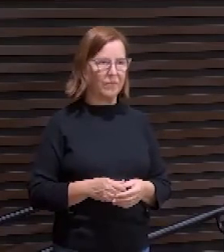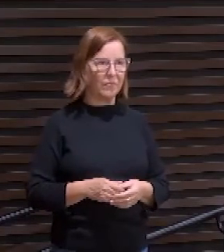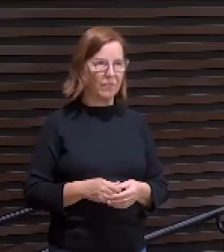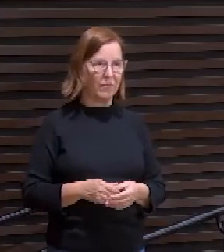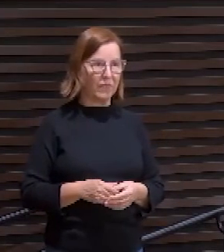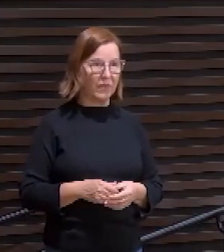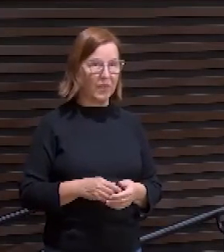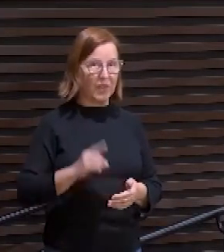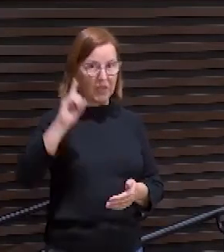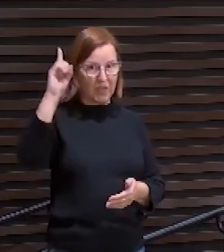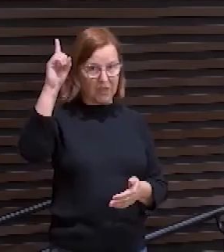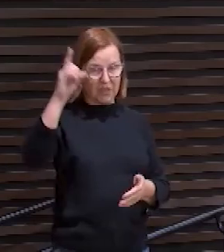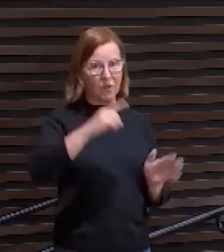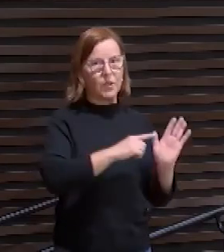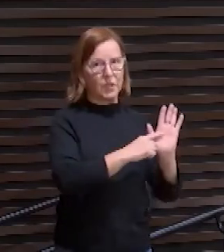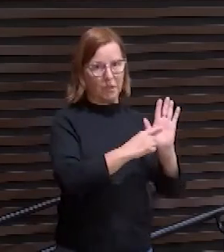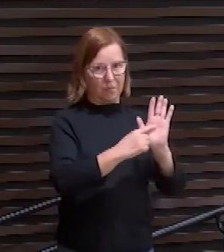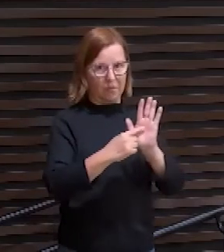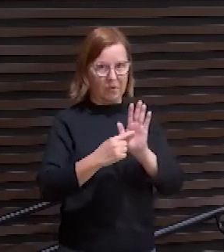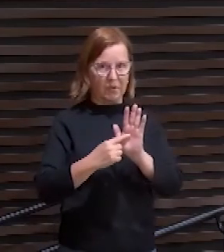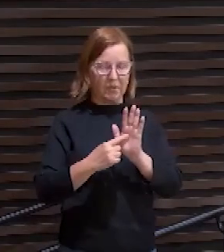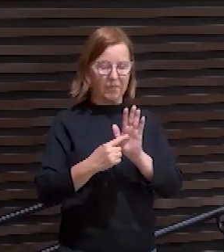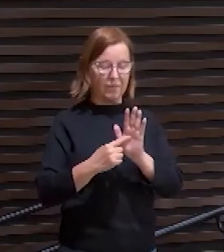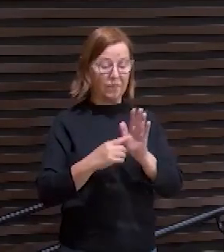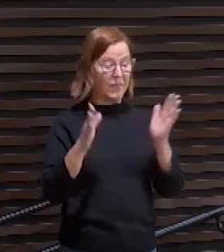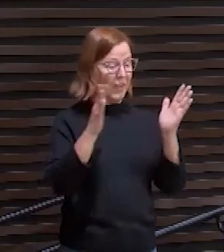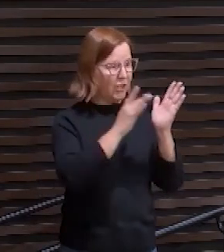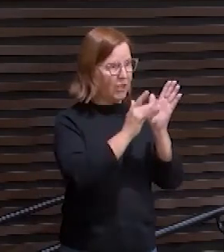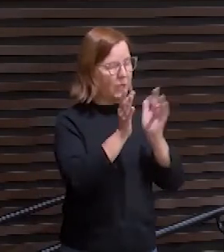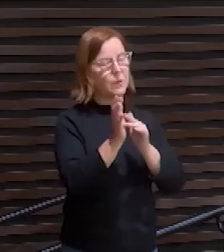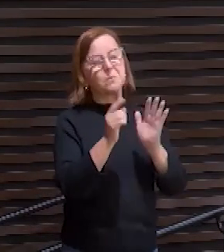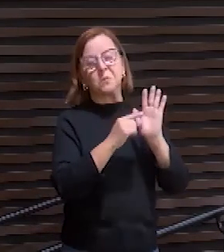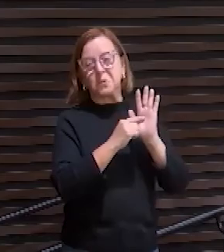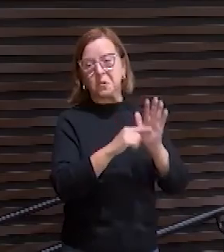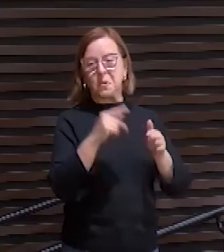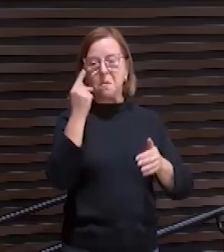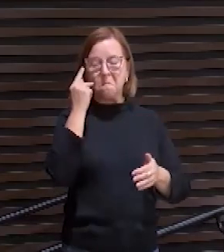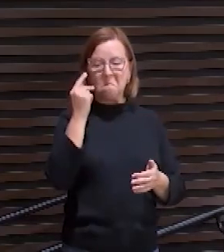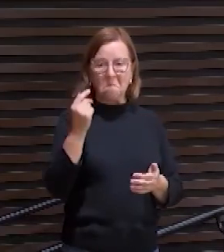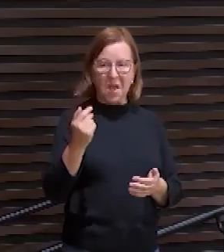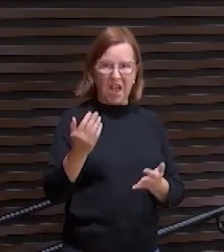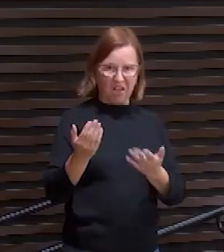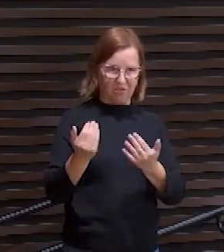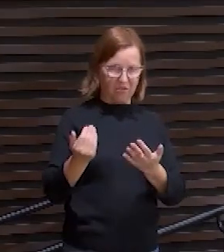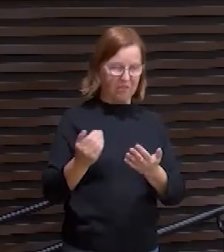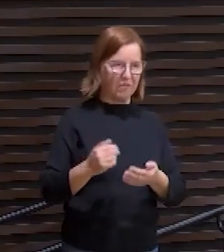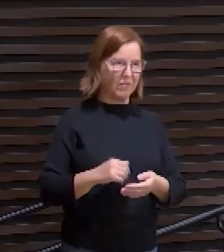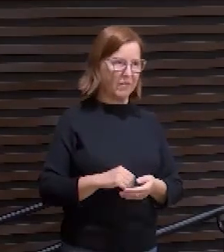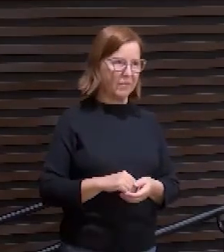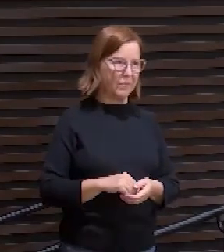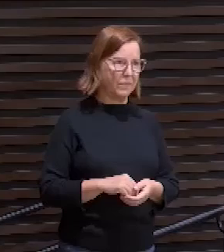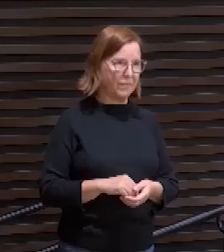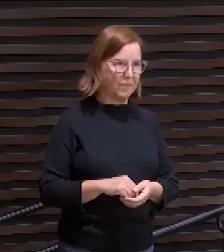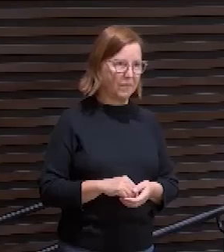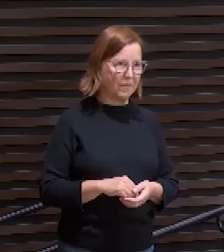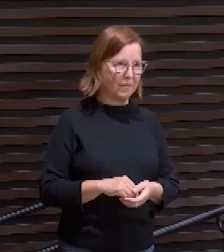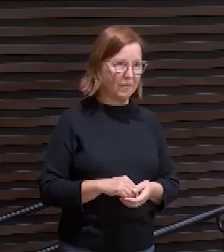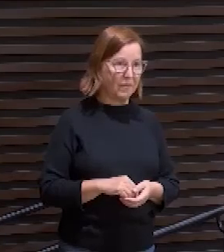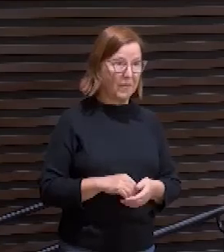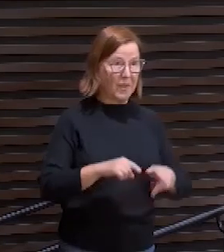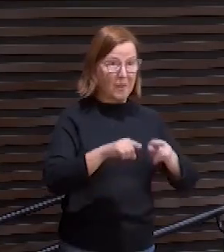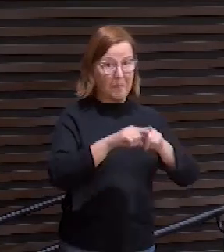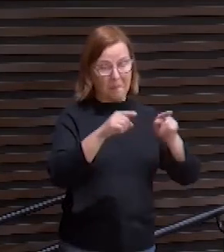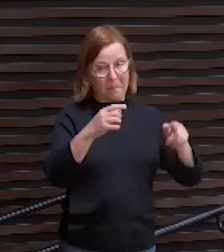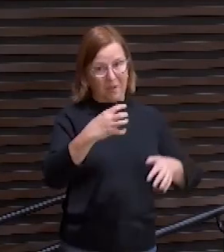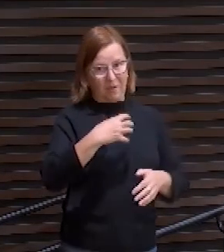Deus vai nos mostrar. Jesus mostrou para ele. Só que a atitude desse